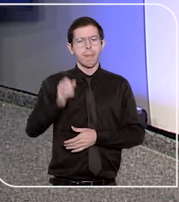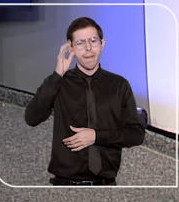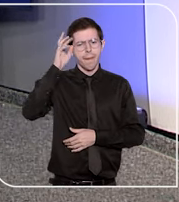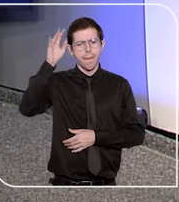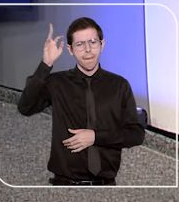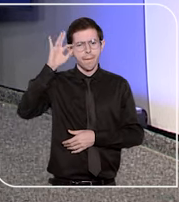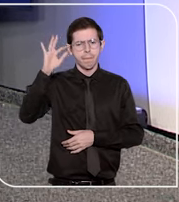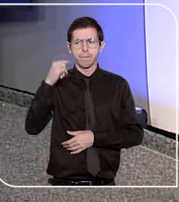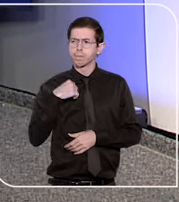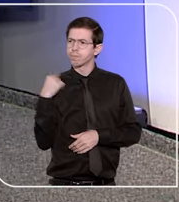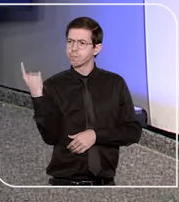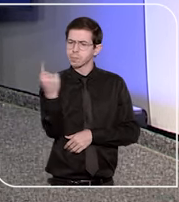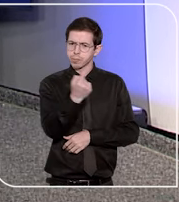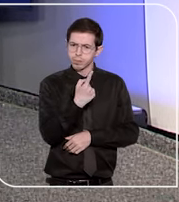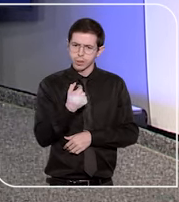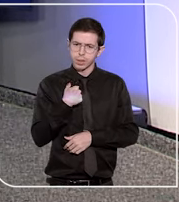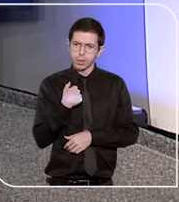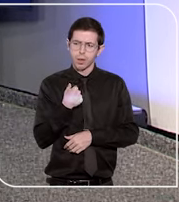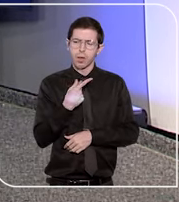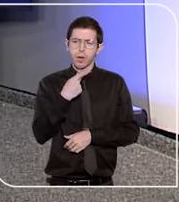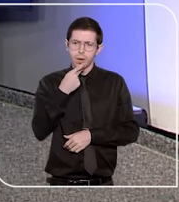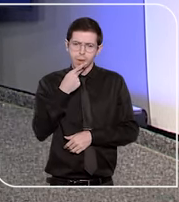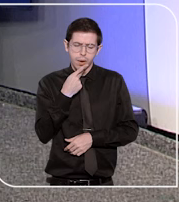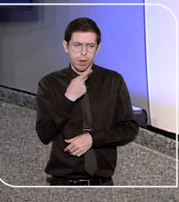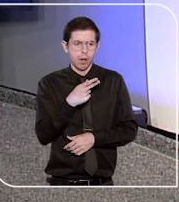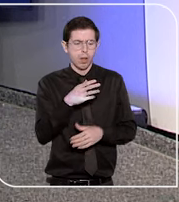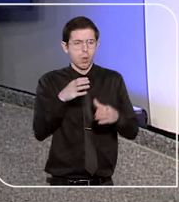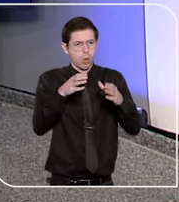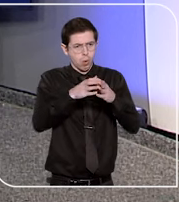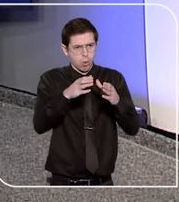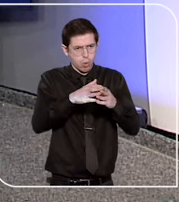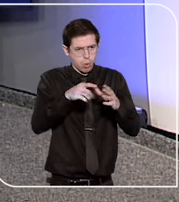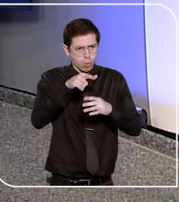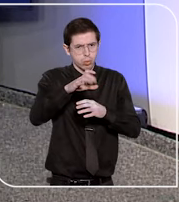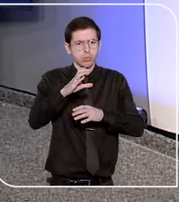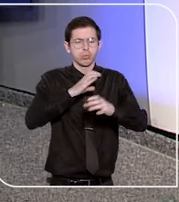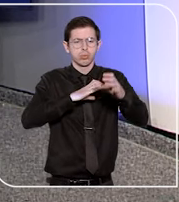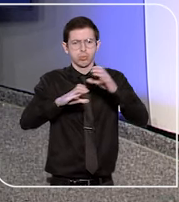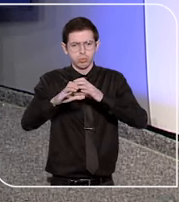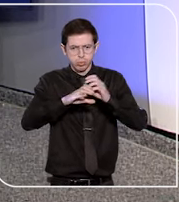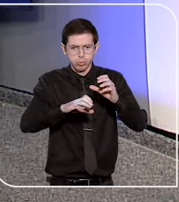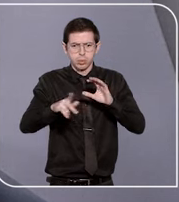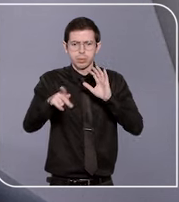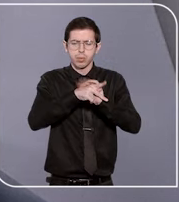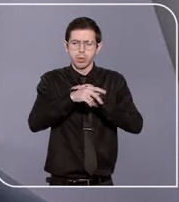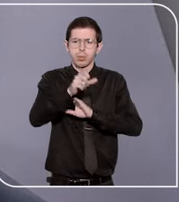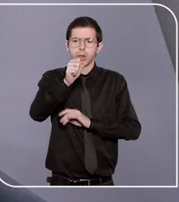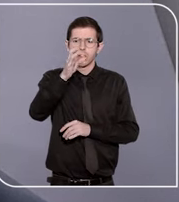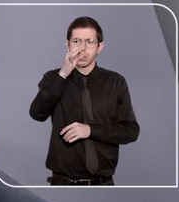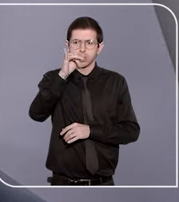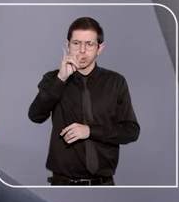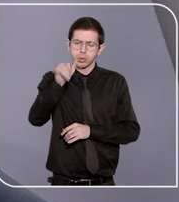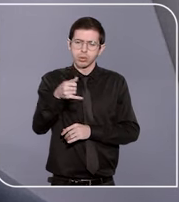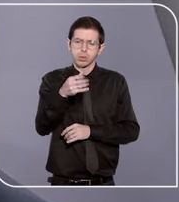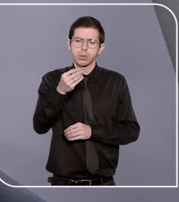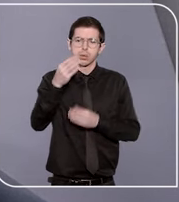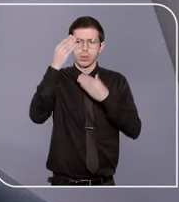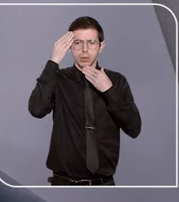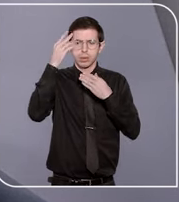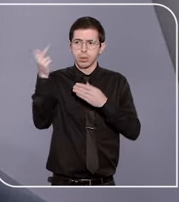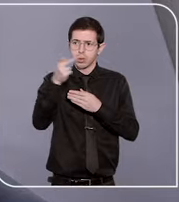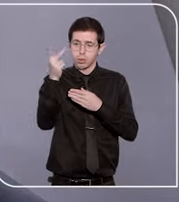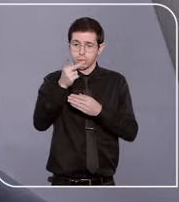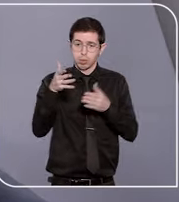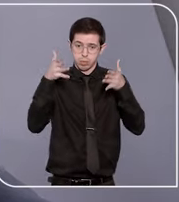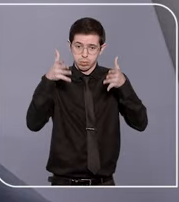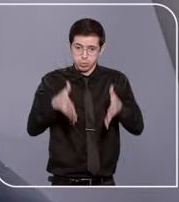nós, eu, em nome de toda a equipe aqui da Coordenadoria de TV e Rádio do STJ, mais uma vez a gente agradece pela participação de ambos aqui no